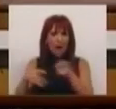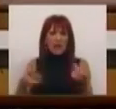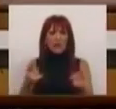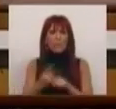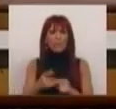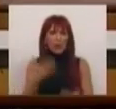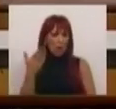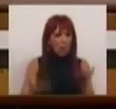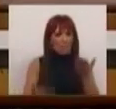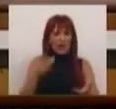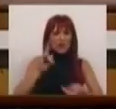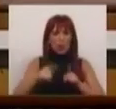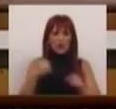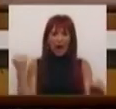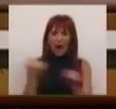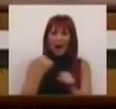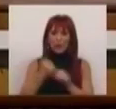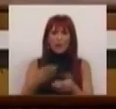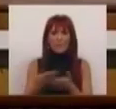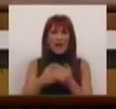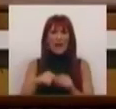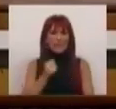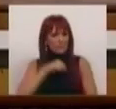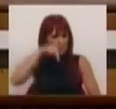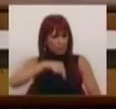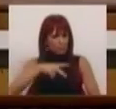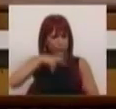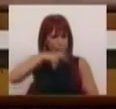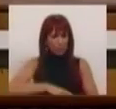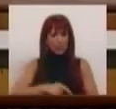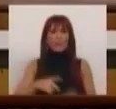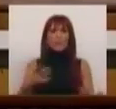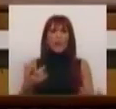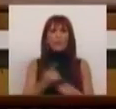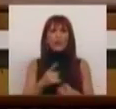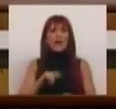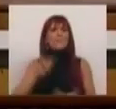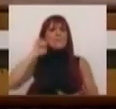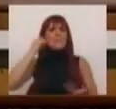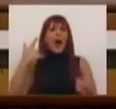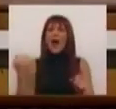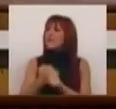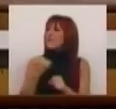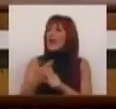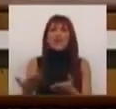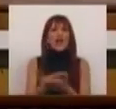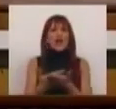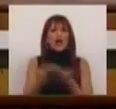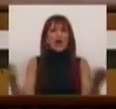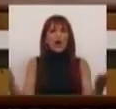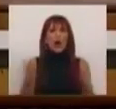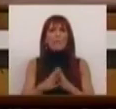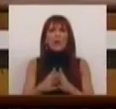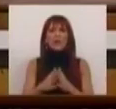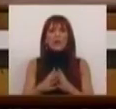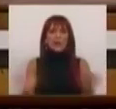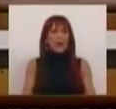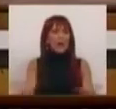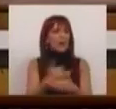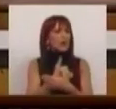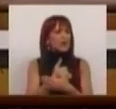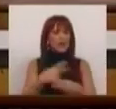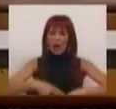por comparação com a atuação no mercado doméstico, por estarem em causa atividades económicas que cruzam